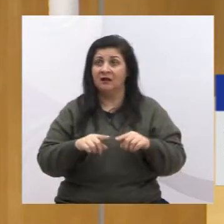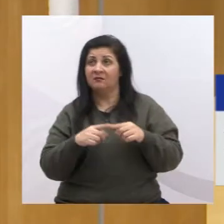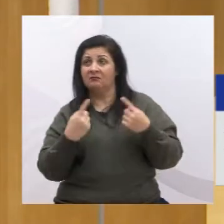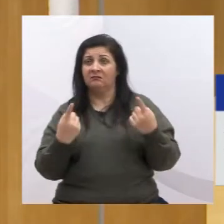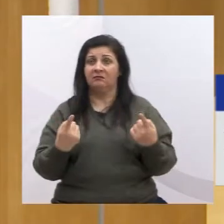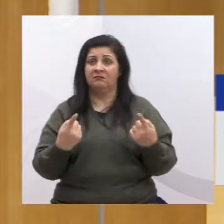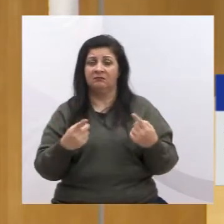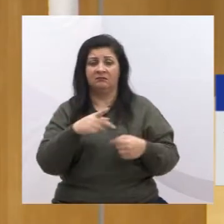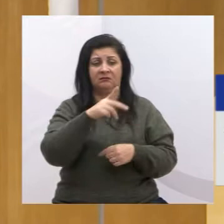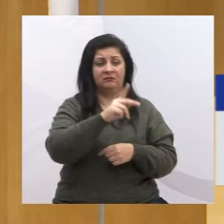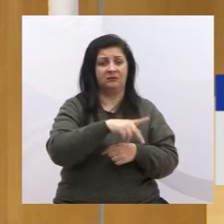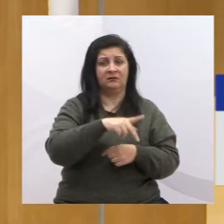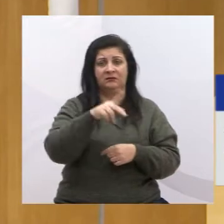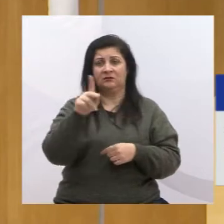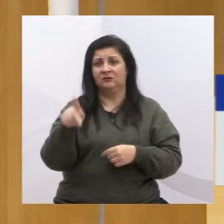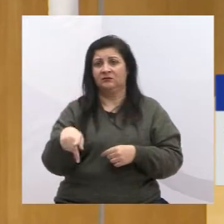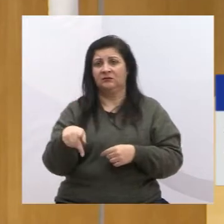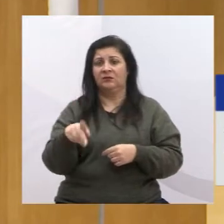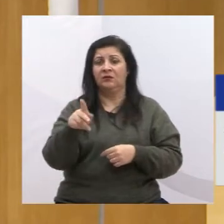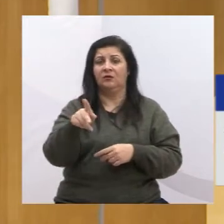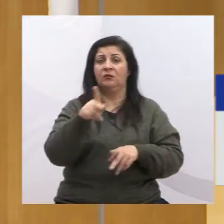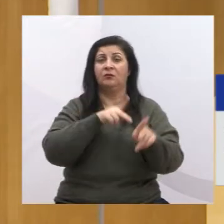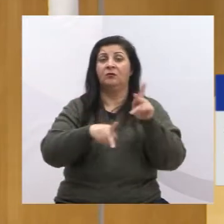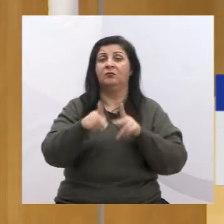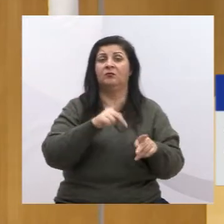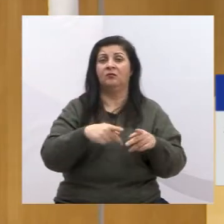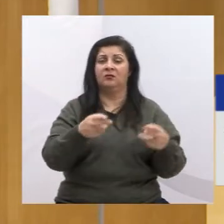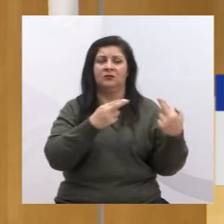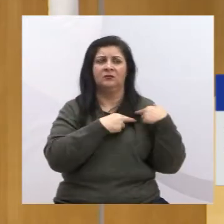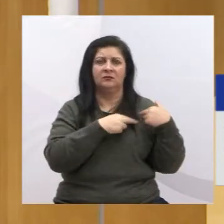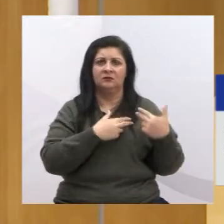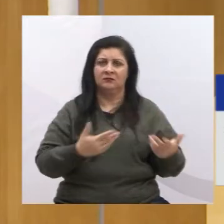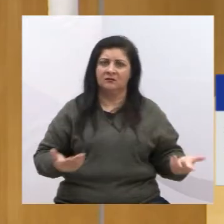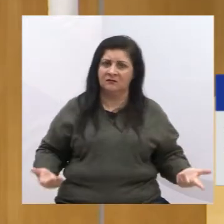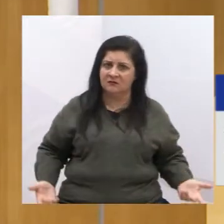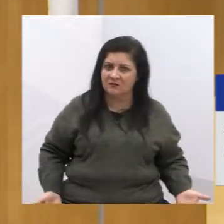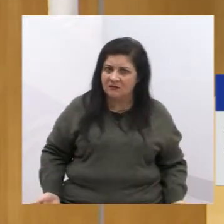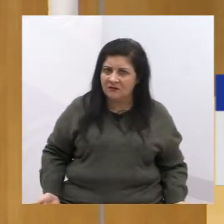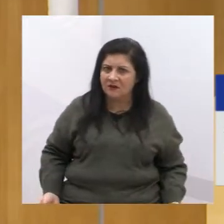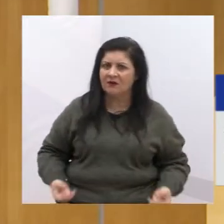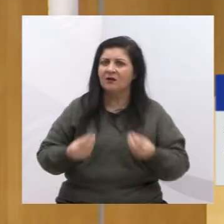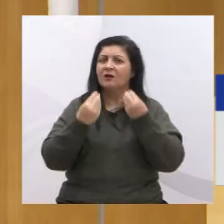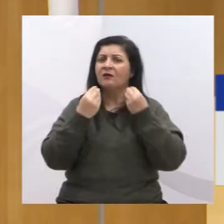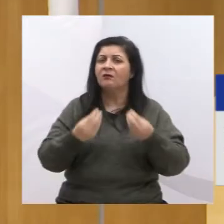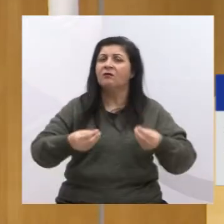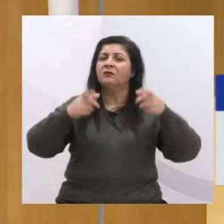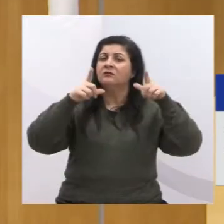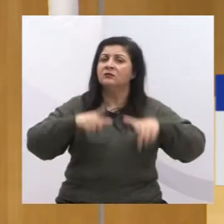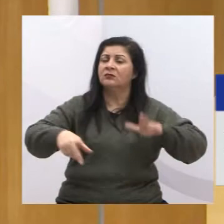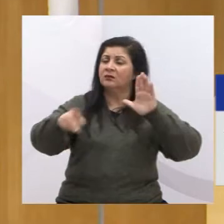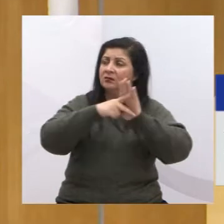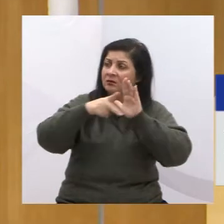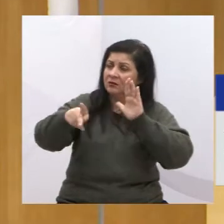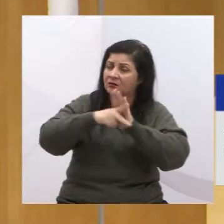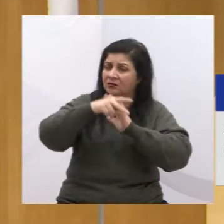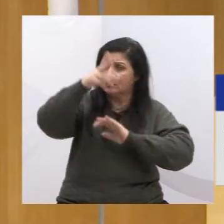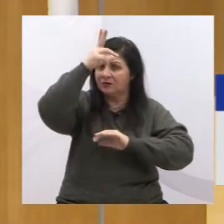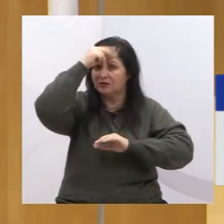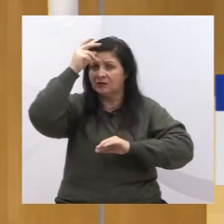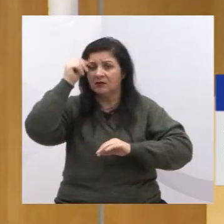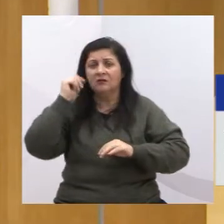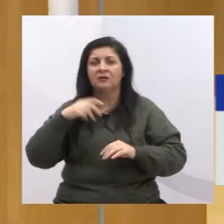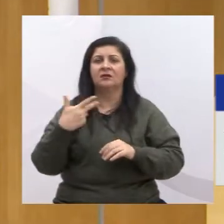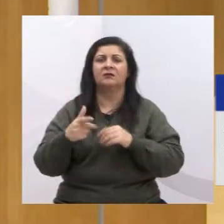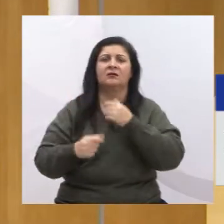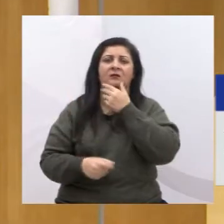que é responsável pela calçada. Quanto órgão público, terreno público que não tem calçada na cidade? Quem